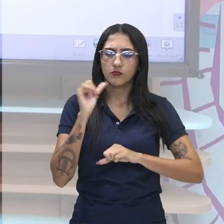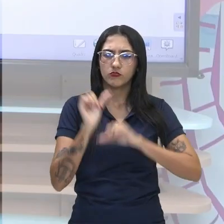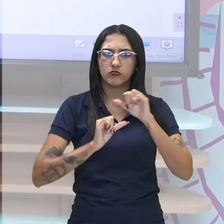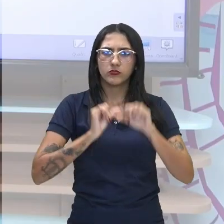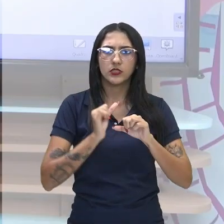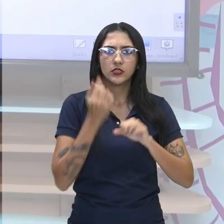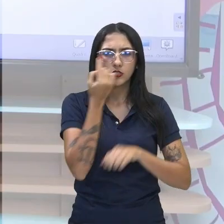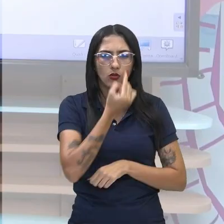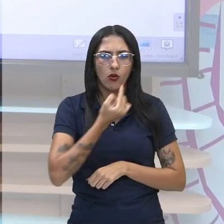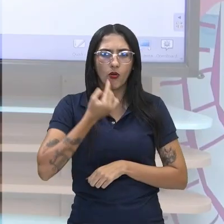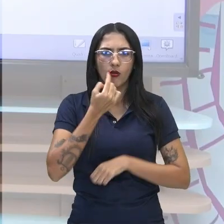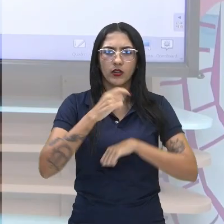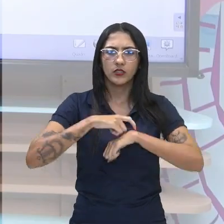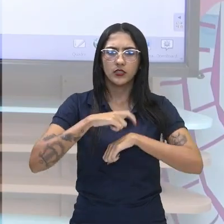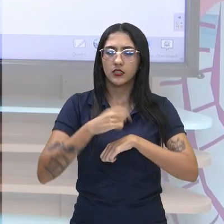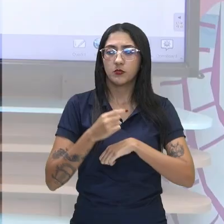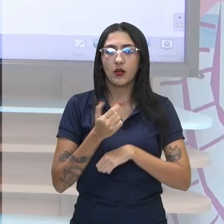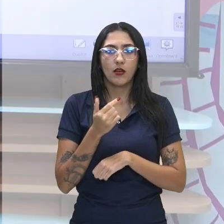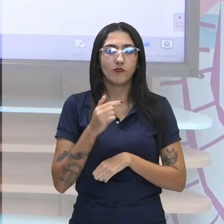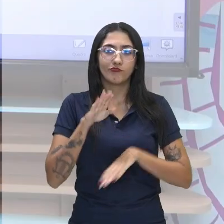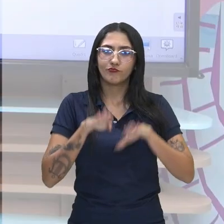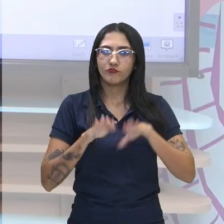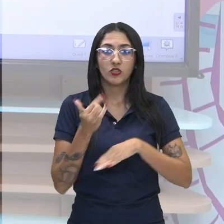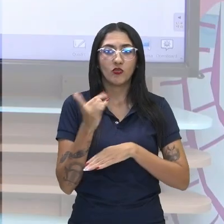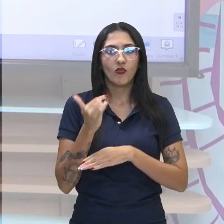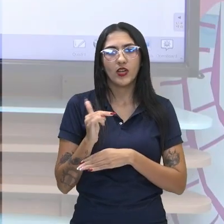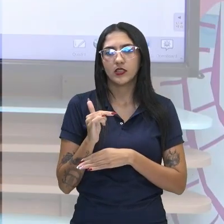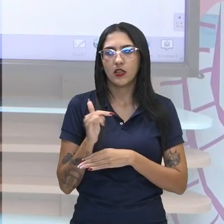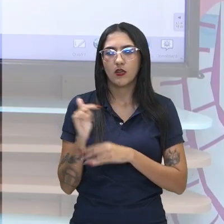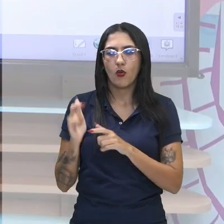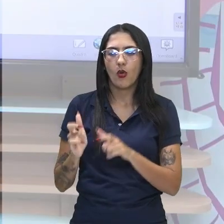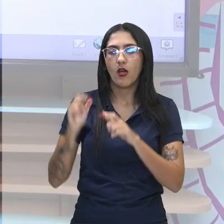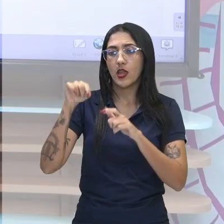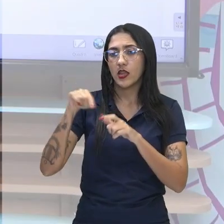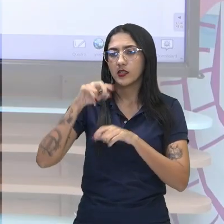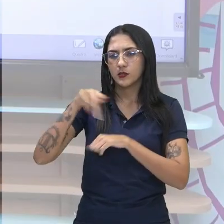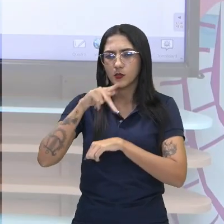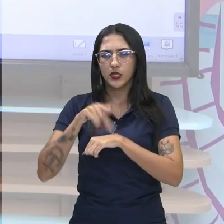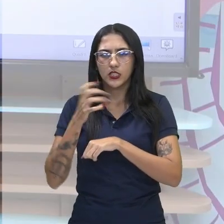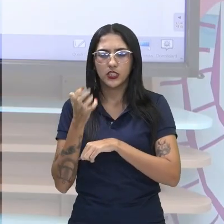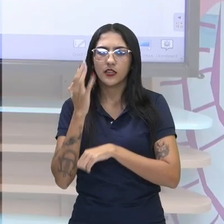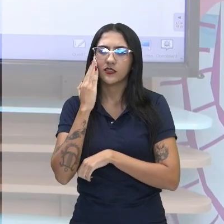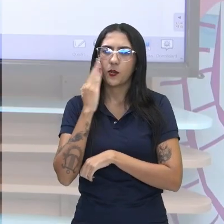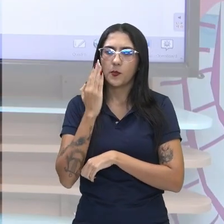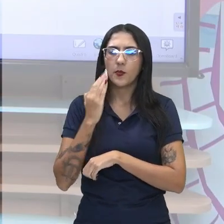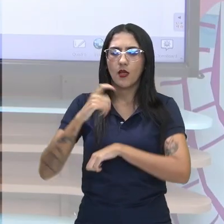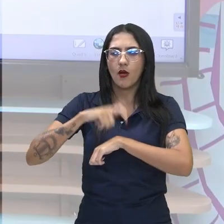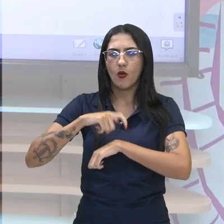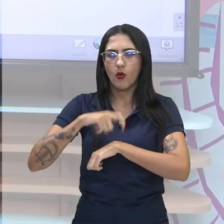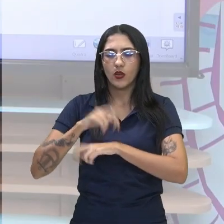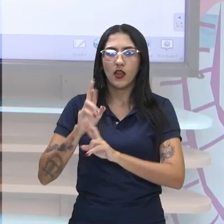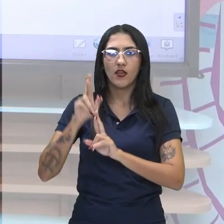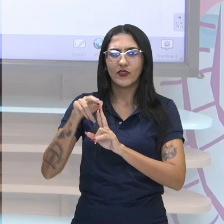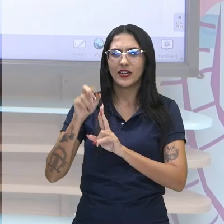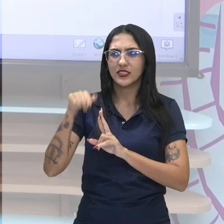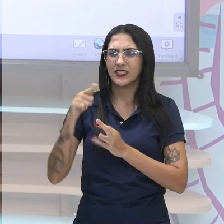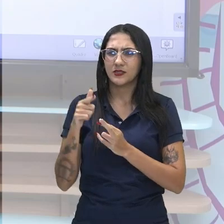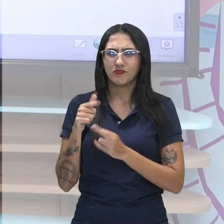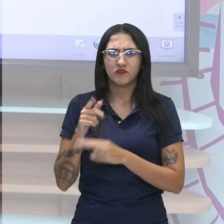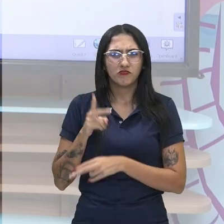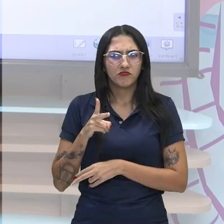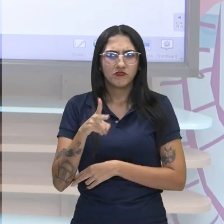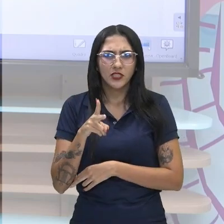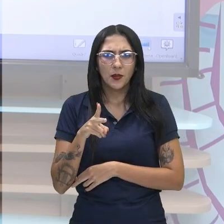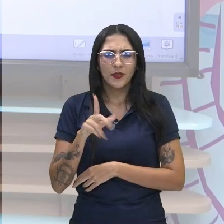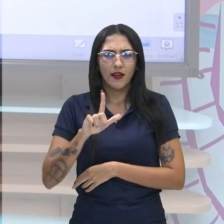nem sempre ele vai dizer que aquele país que eu quero saber a hora, a referência, ele está do lado leste. Ele